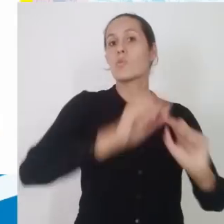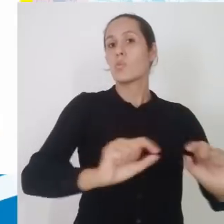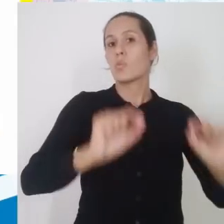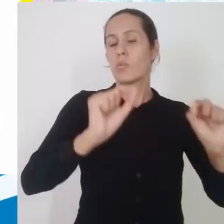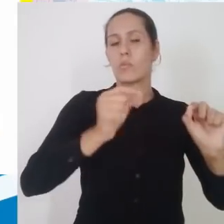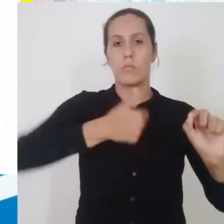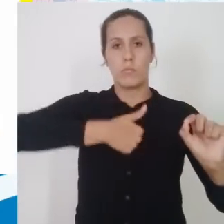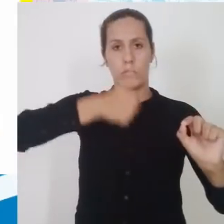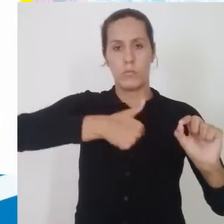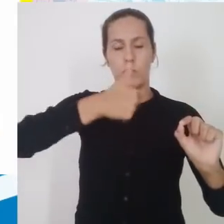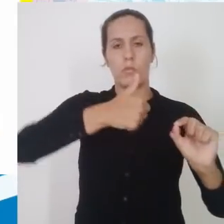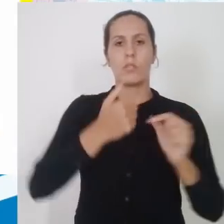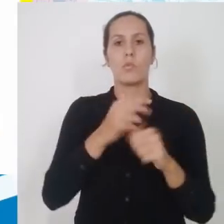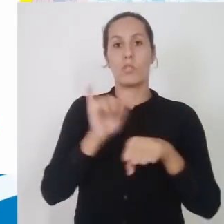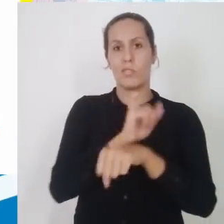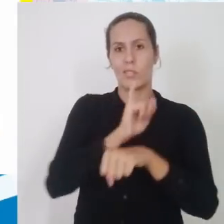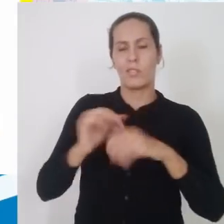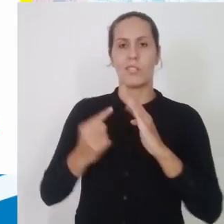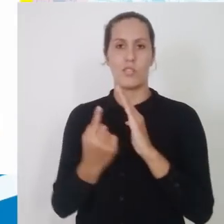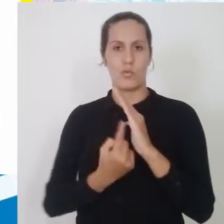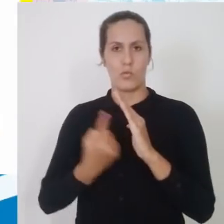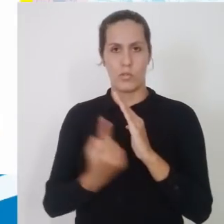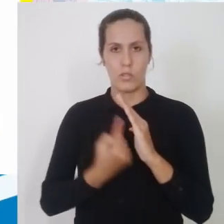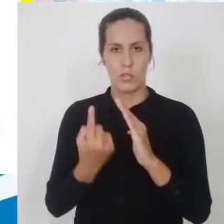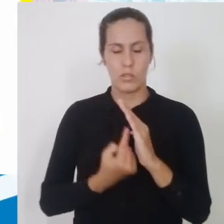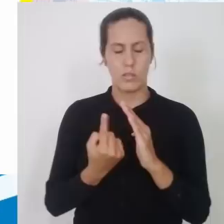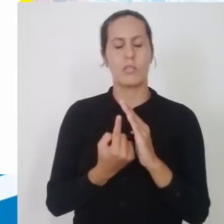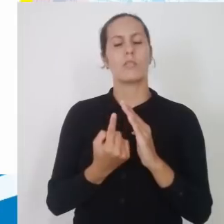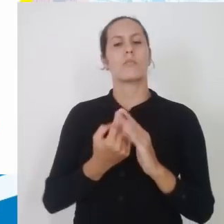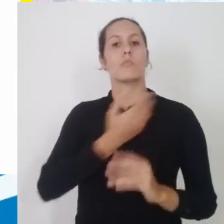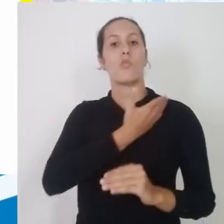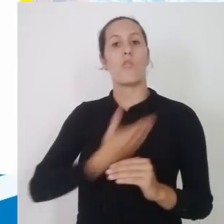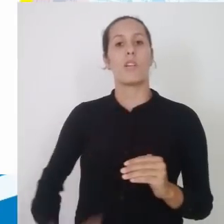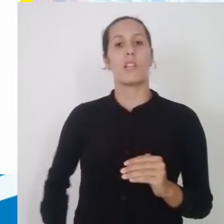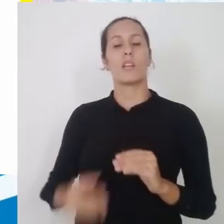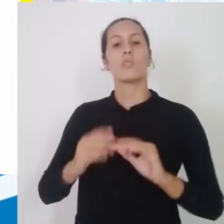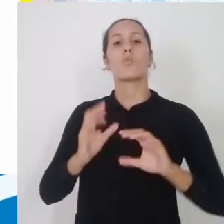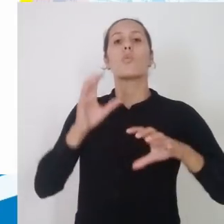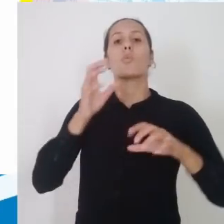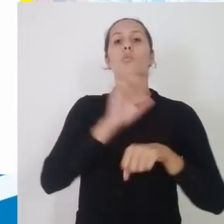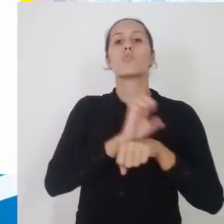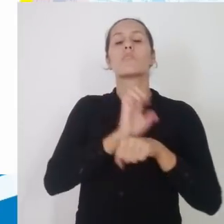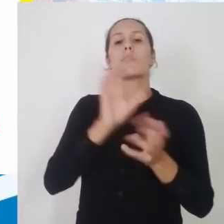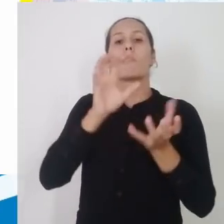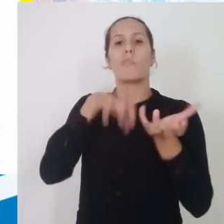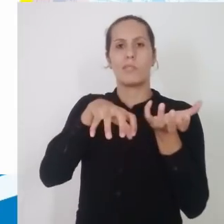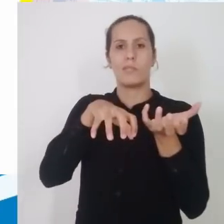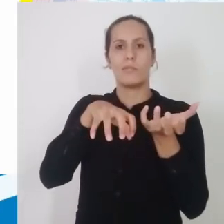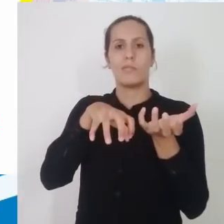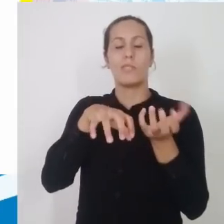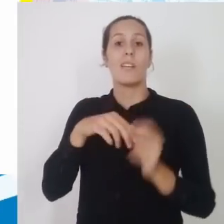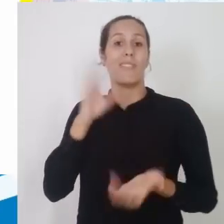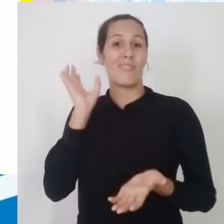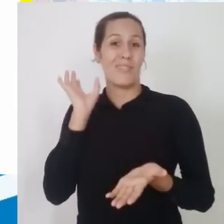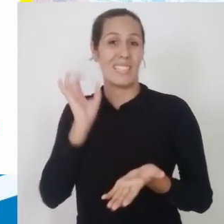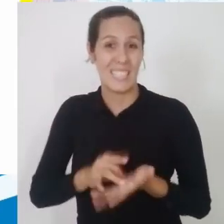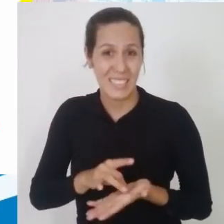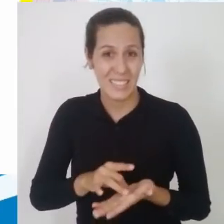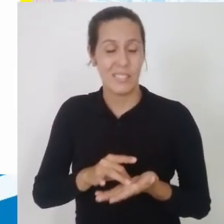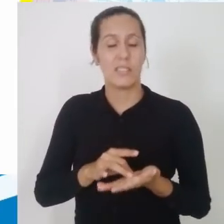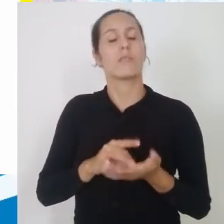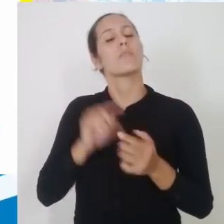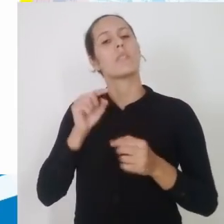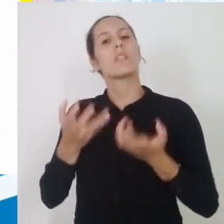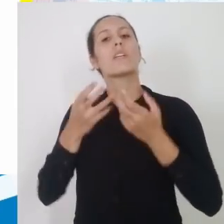na verdade, o que ele quer falar principalmente é que você tem uma responsabilidade social de ficar em casa. De